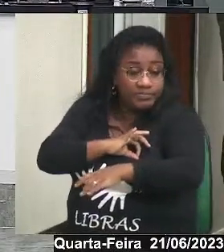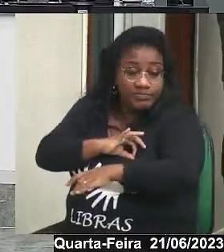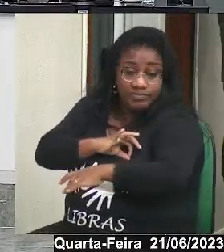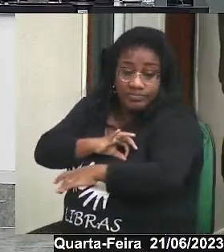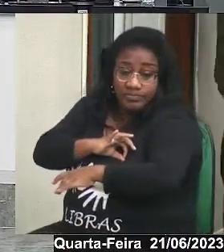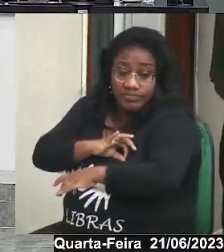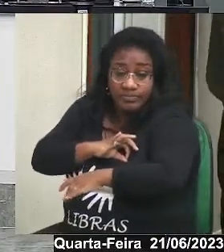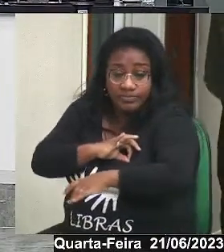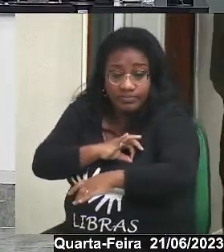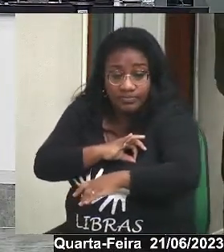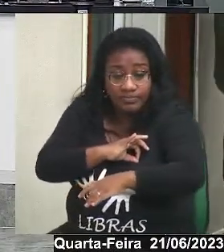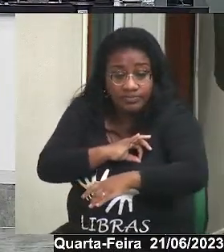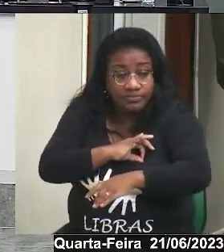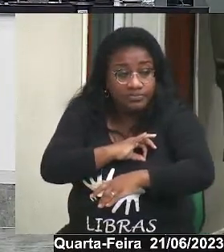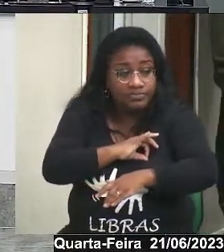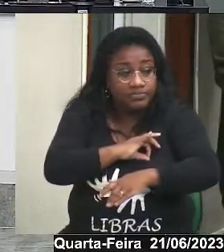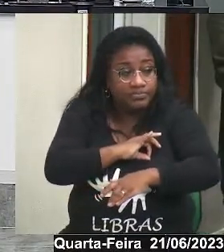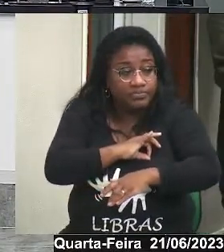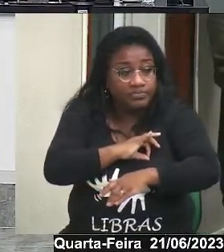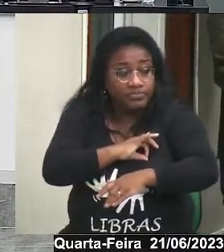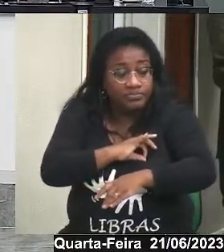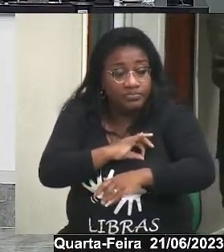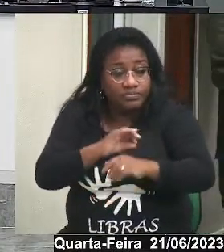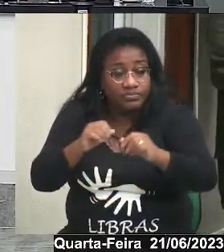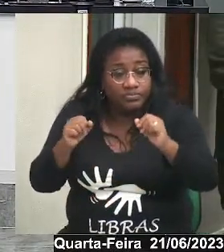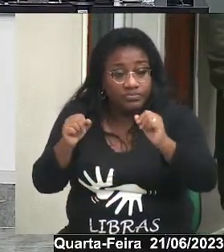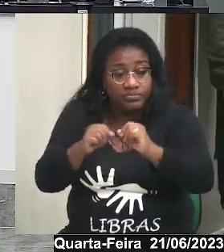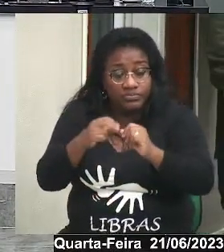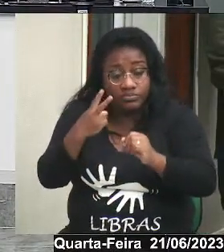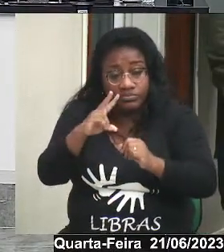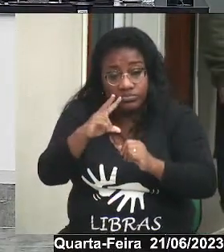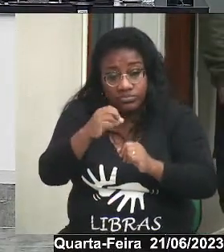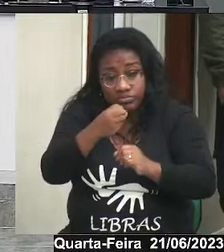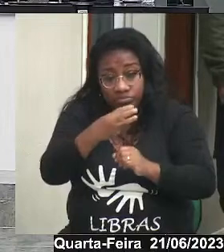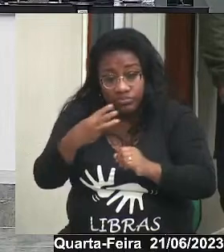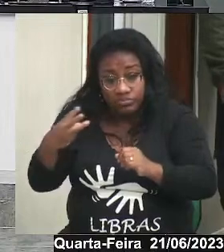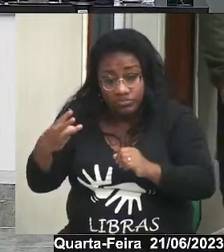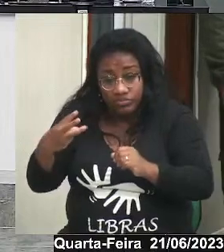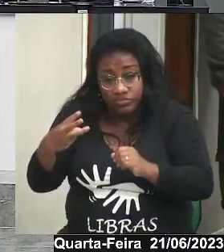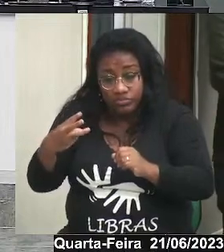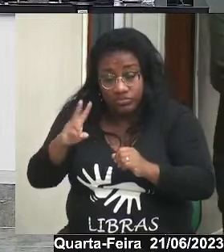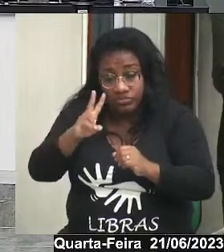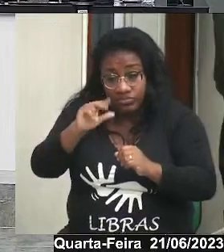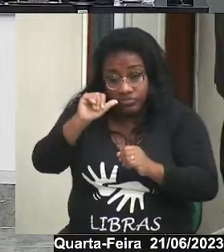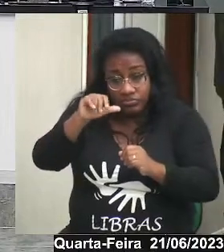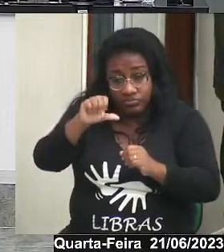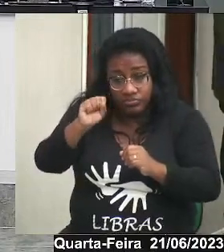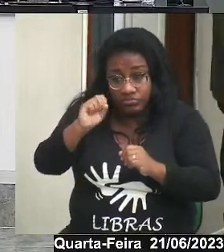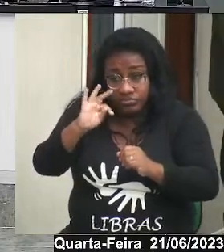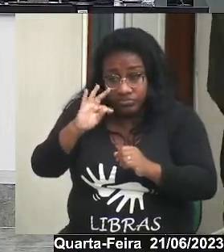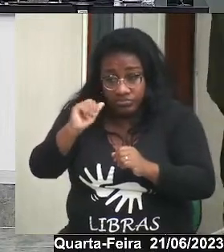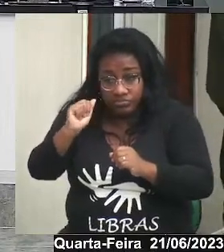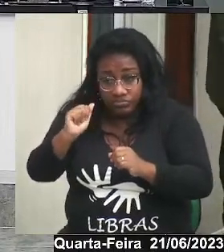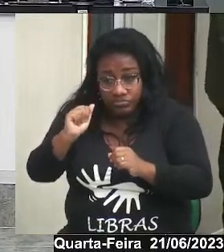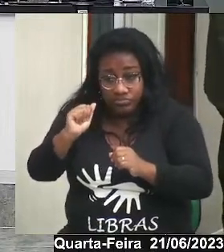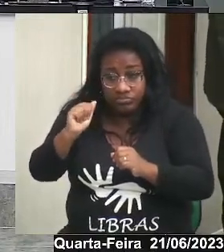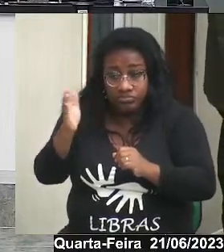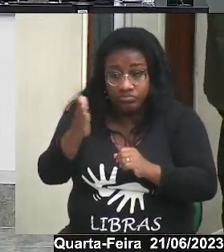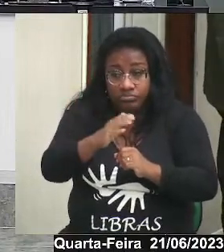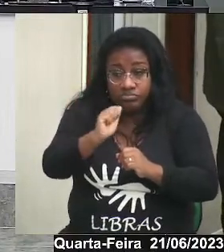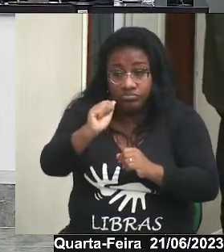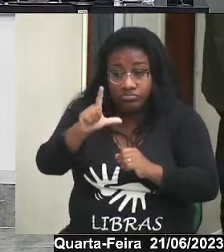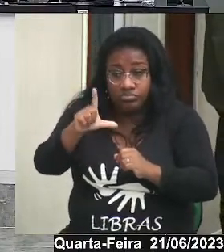um homem que tentava suicídio em passarela no quilômetro 23, entrada do bairro Jardim Vista Alegre, nas